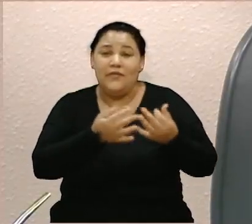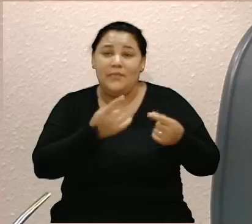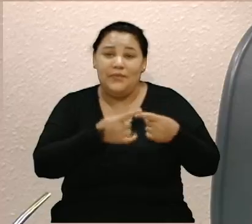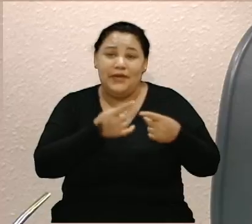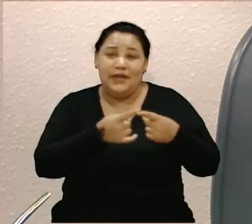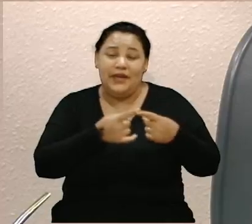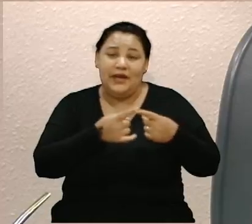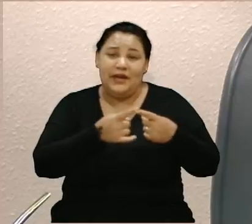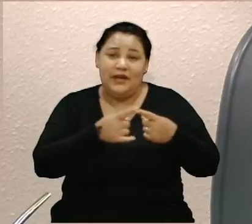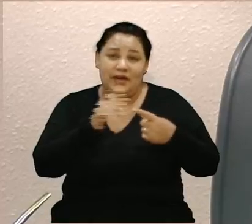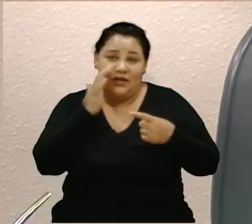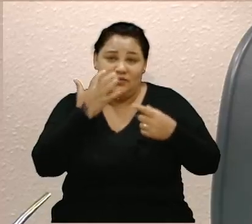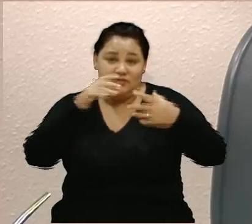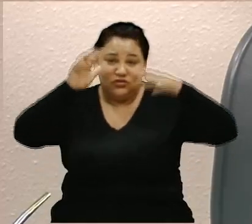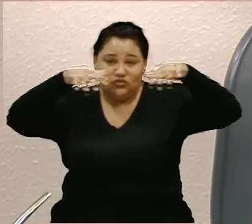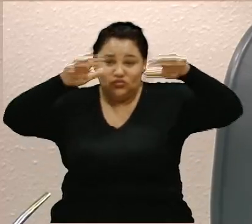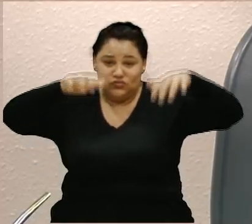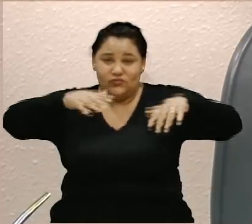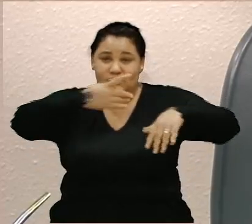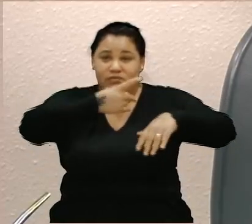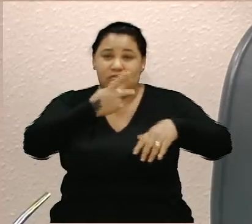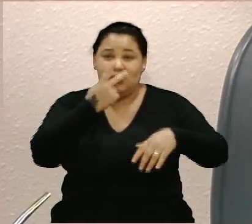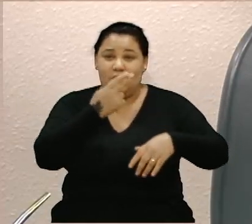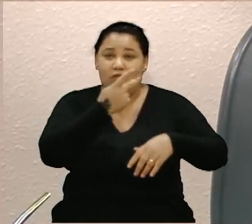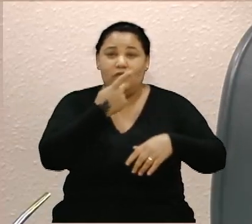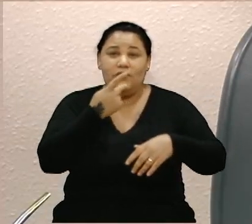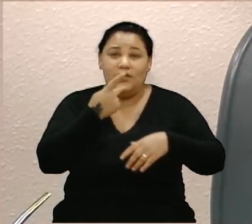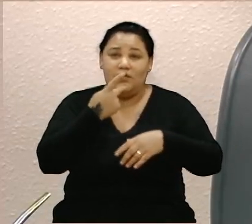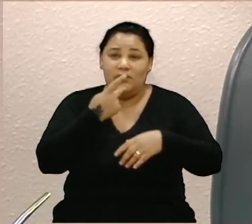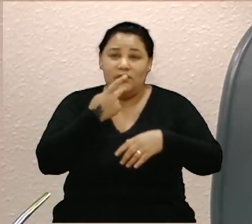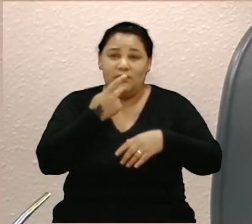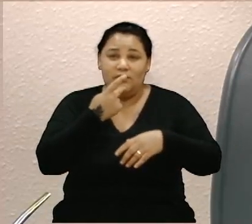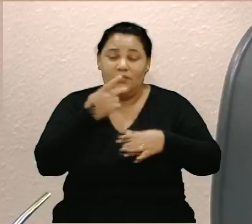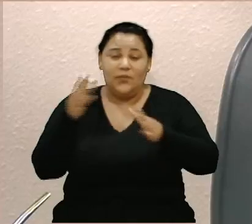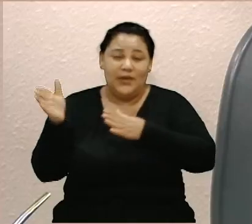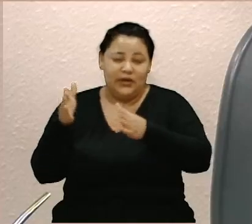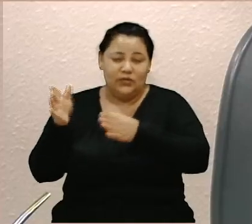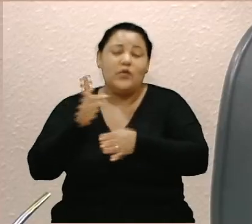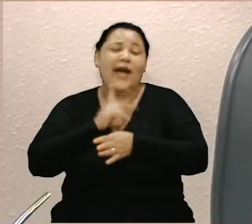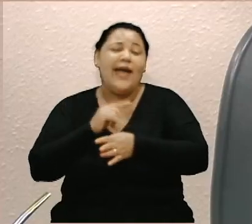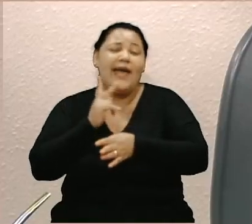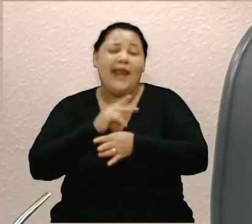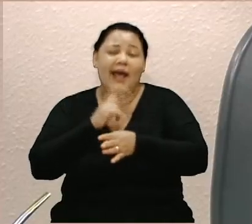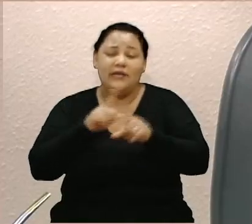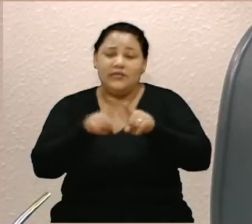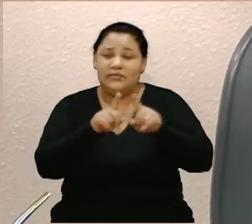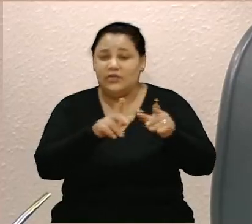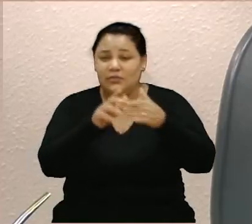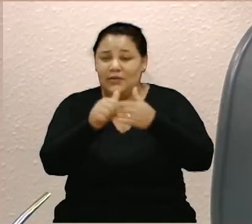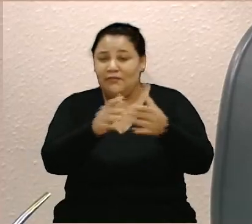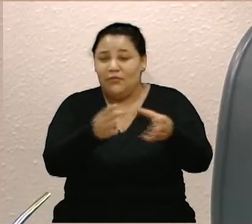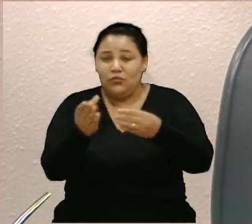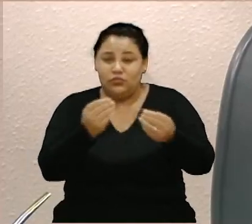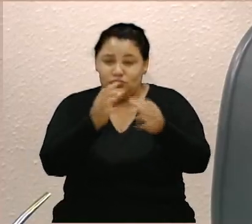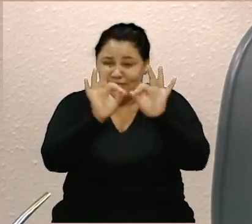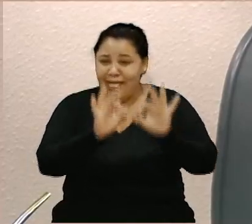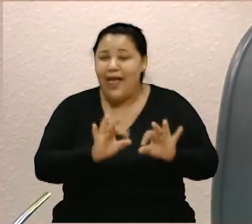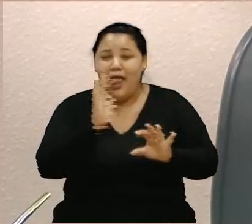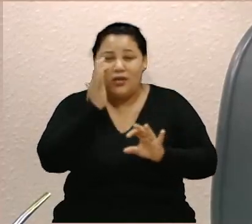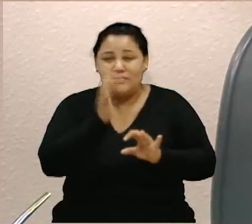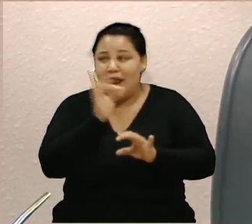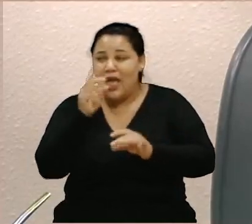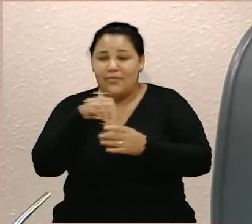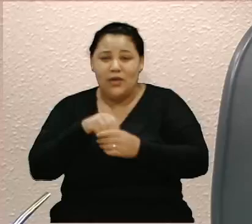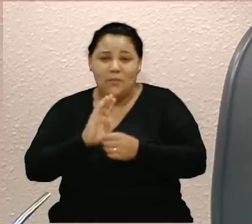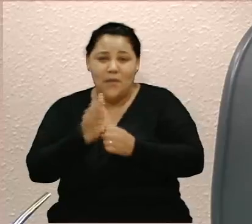chuvas, enfim, o Justo está aqui, como tu comentou, na época o vereador Renato Oliveira acompanhava bastante essa situação lá no Fátima também. Nós estivemos por